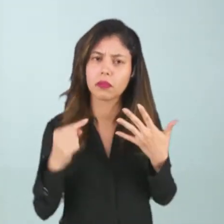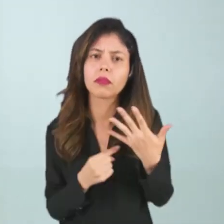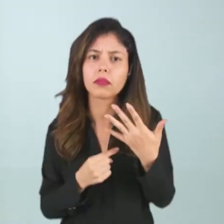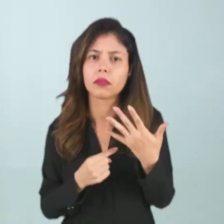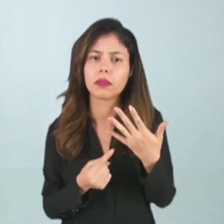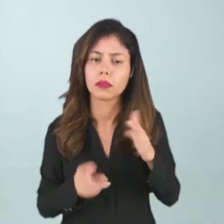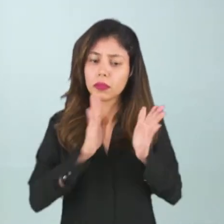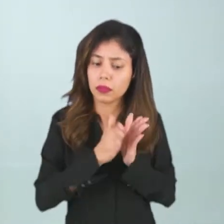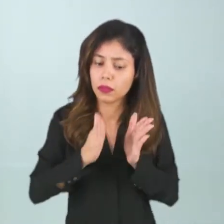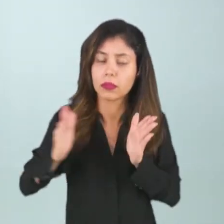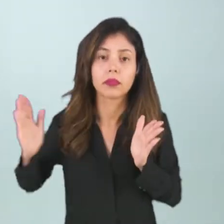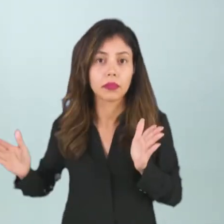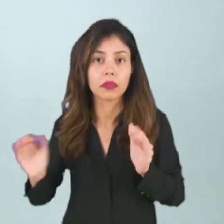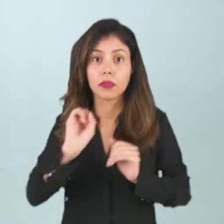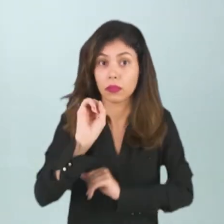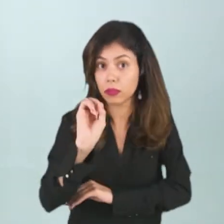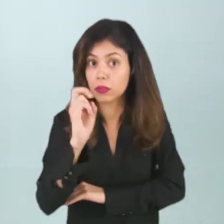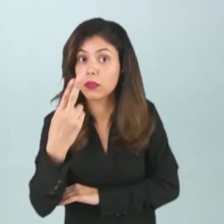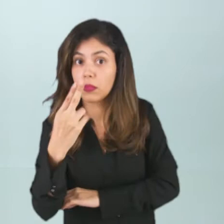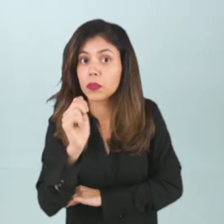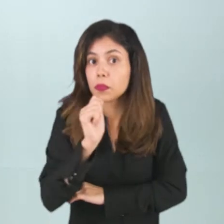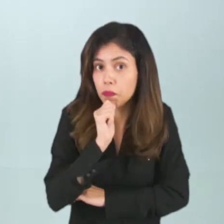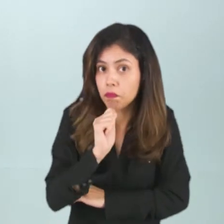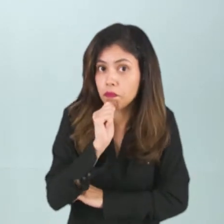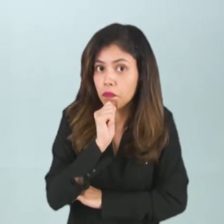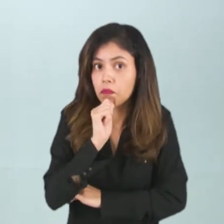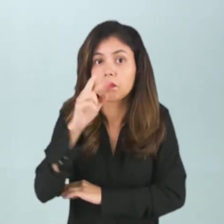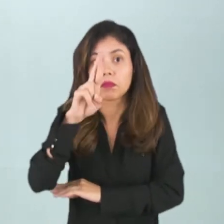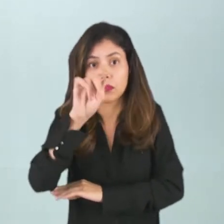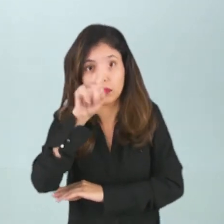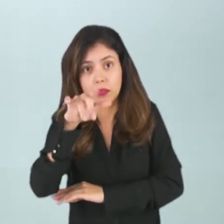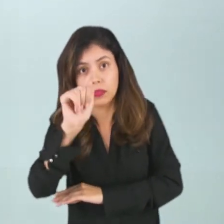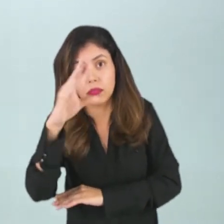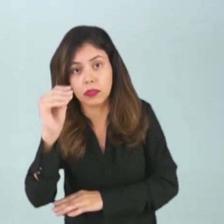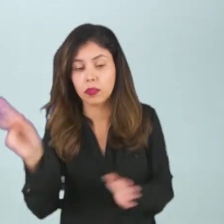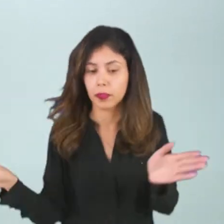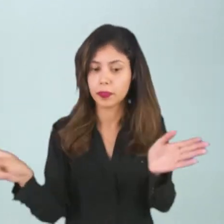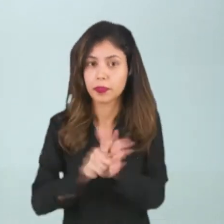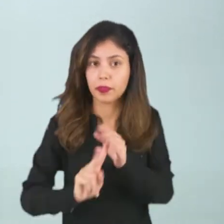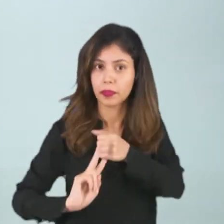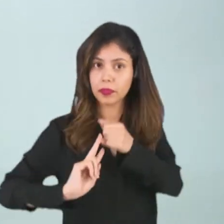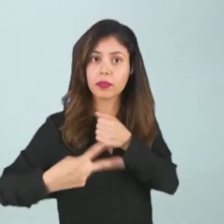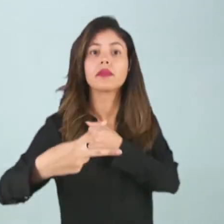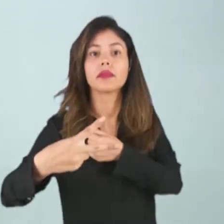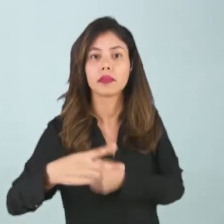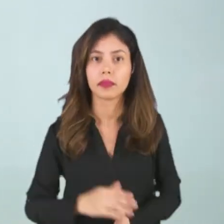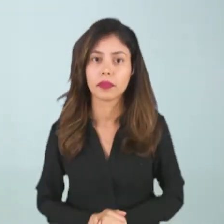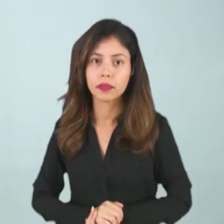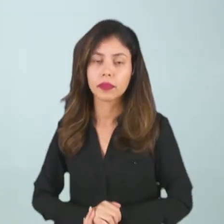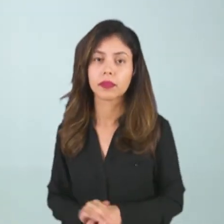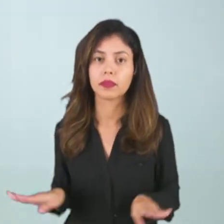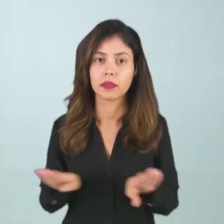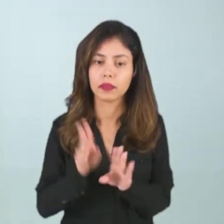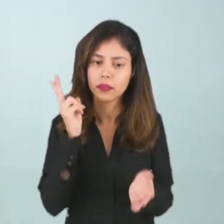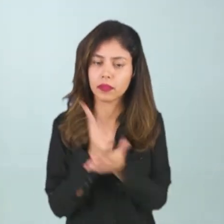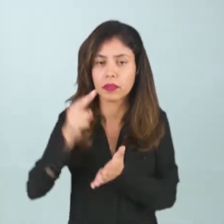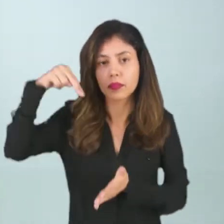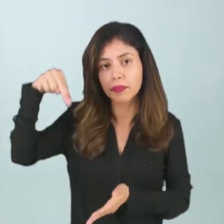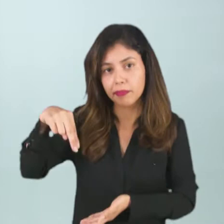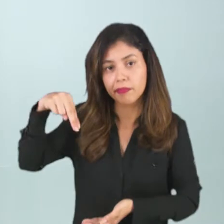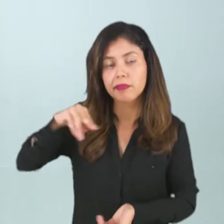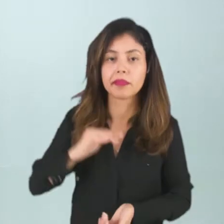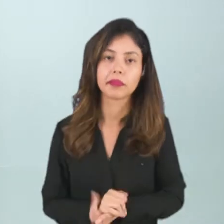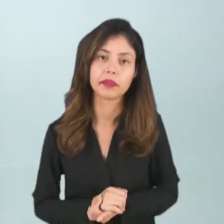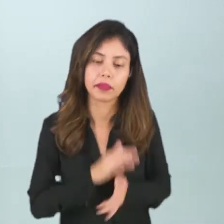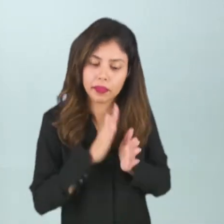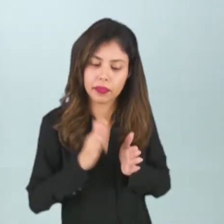elemento dessa sequência, ou ainda a razão dessa sequência. E aí esse n sempre tem que